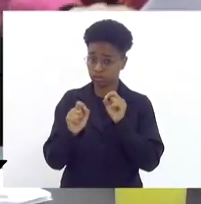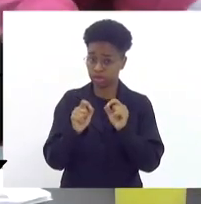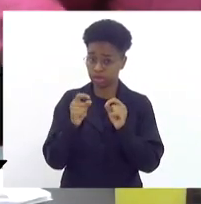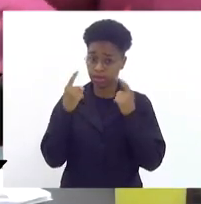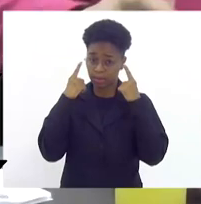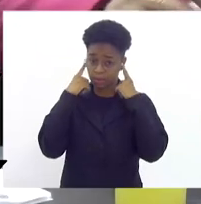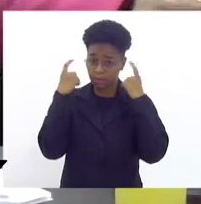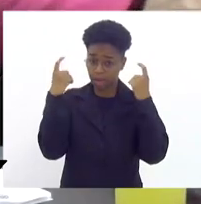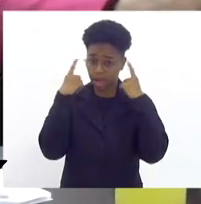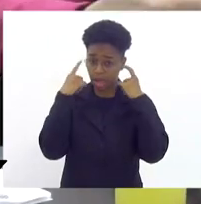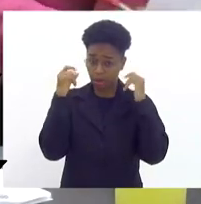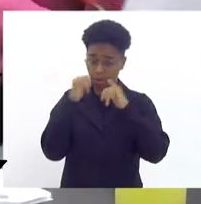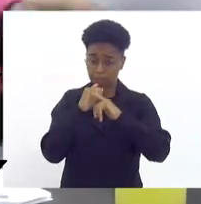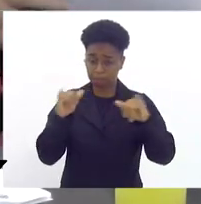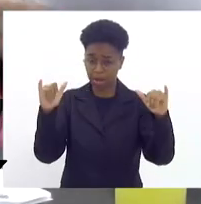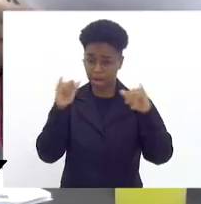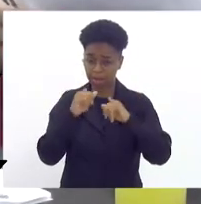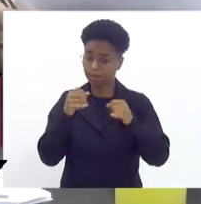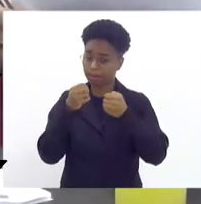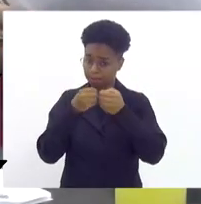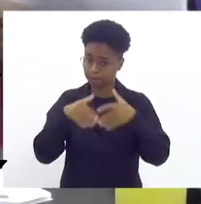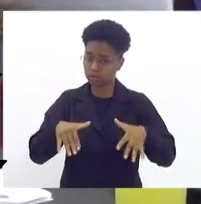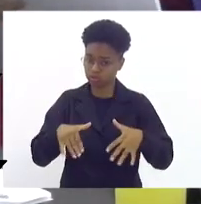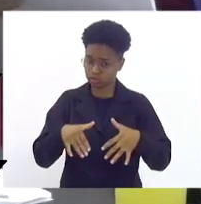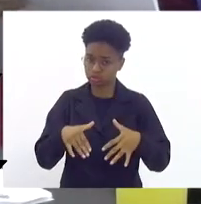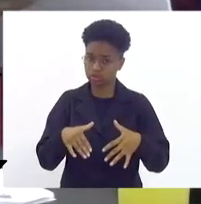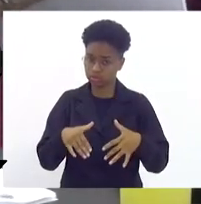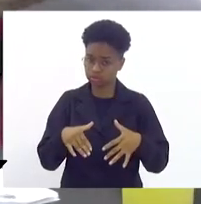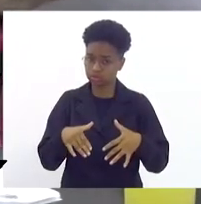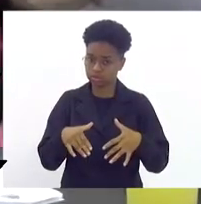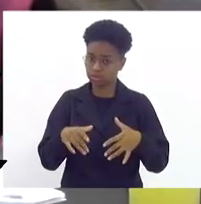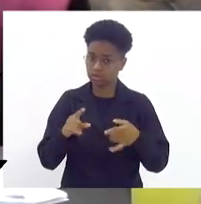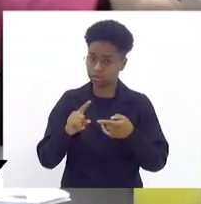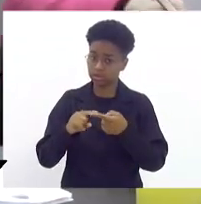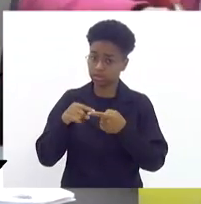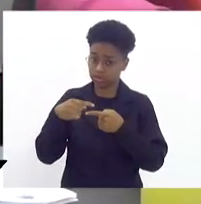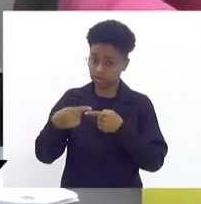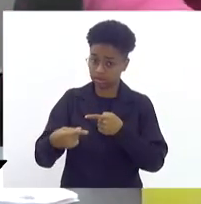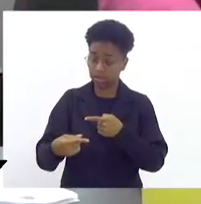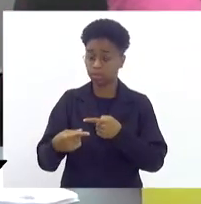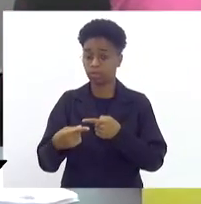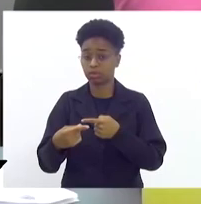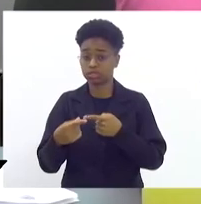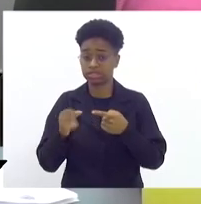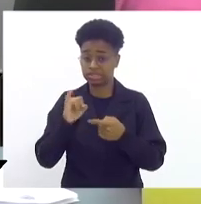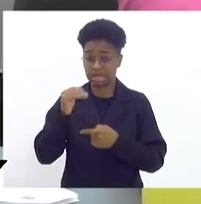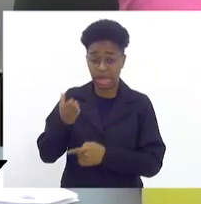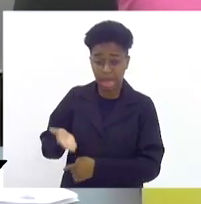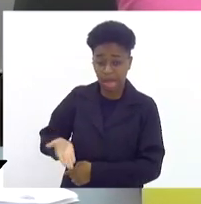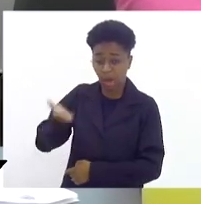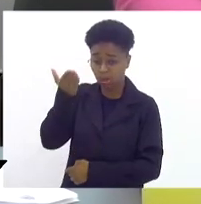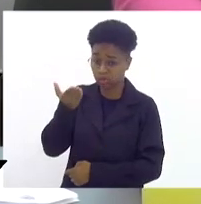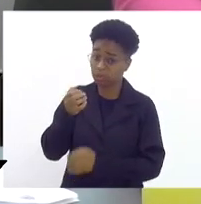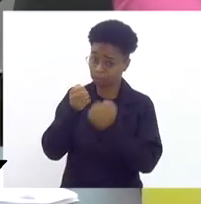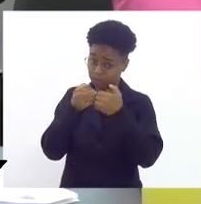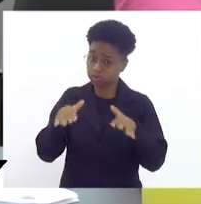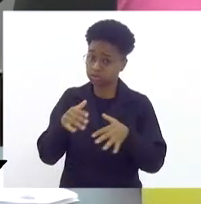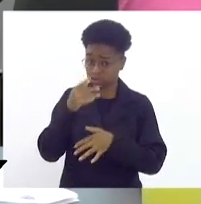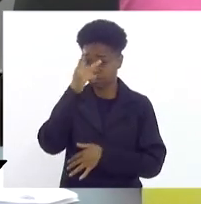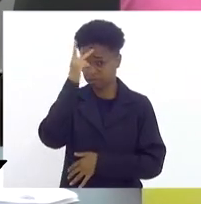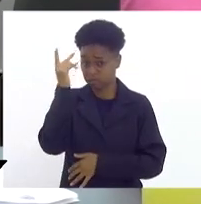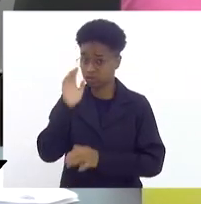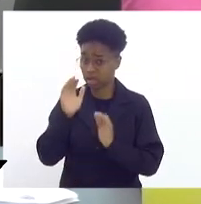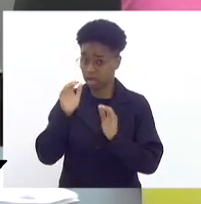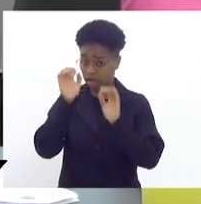sonoros são altamente prejudiciais, depois de determinadas intensidades, para os autistas. Então, perfeito.